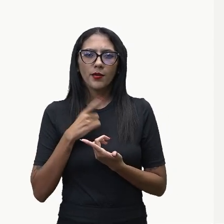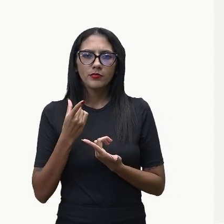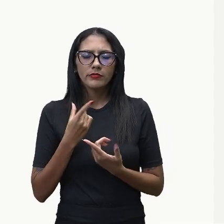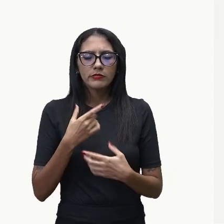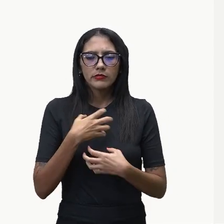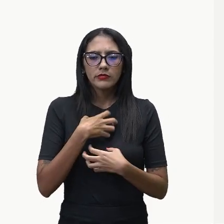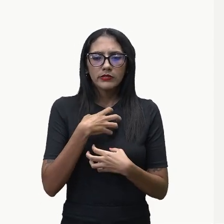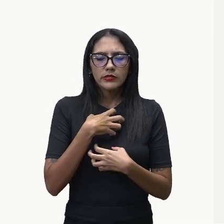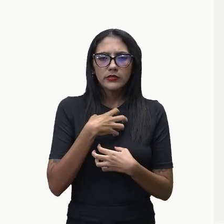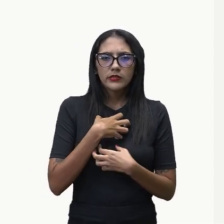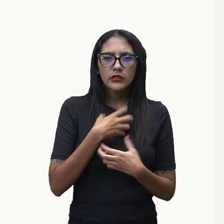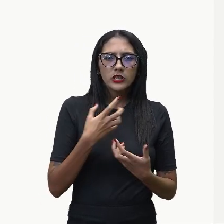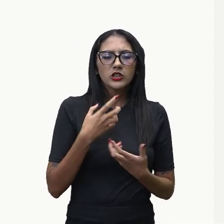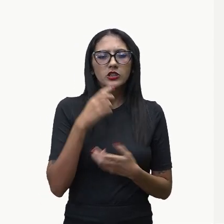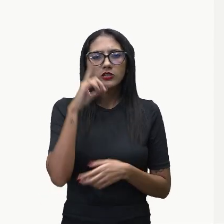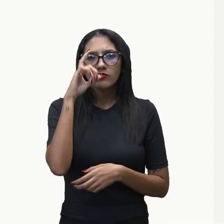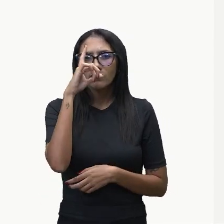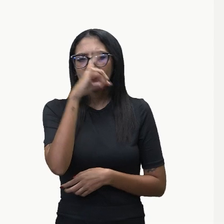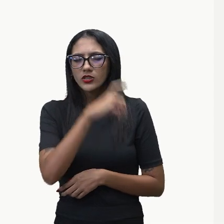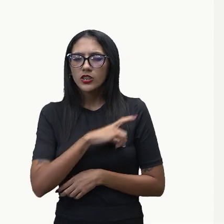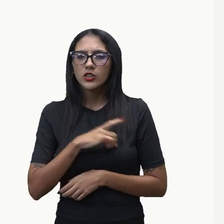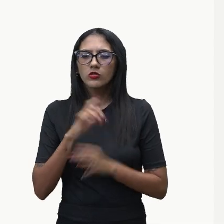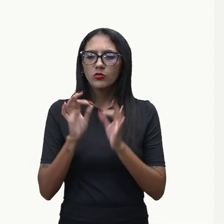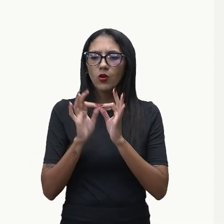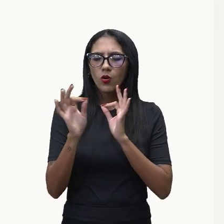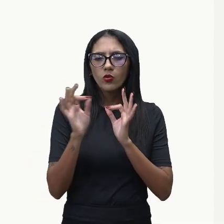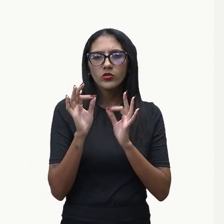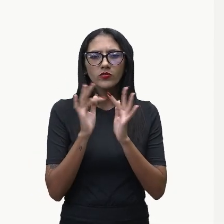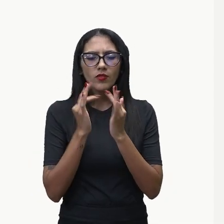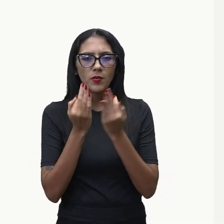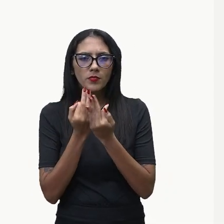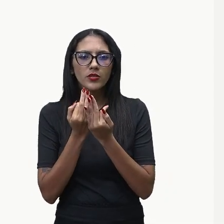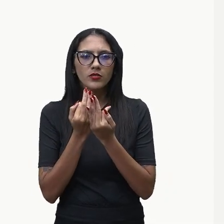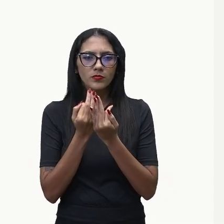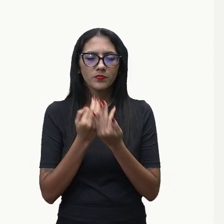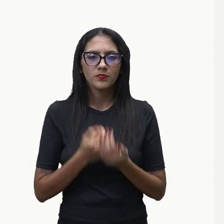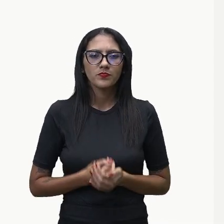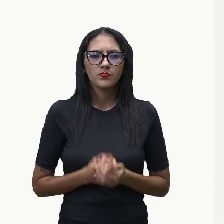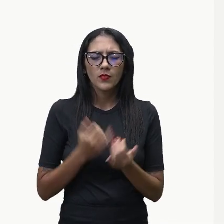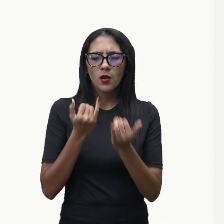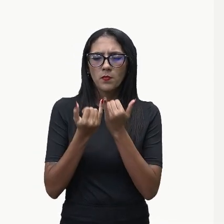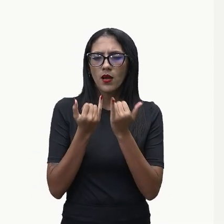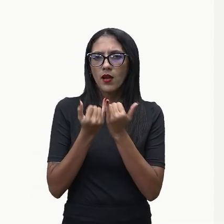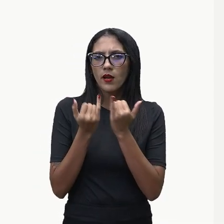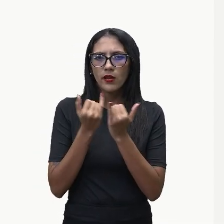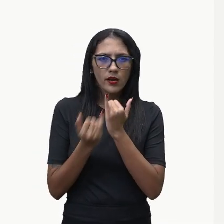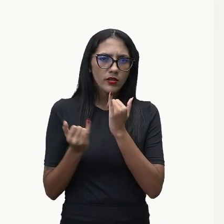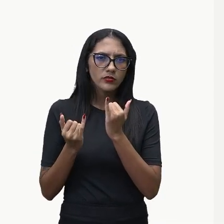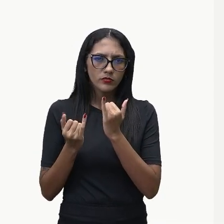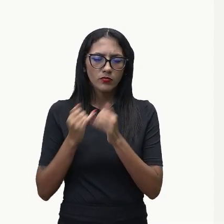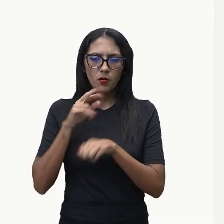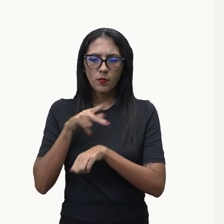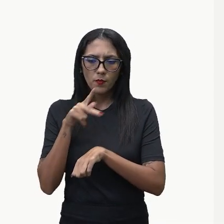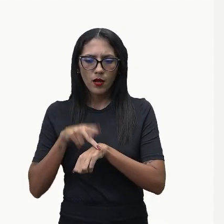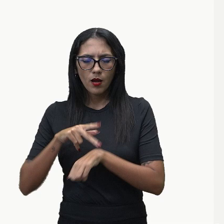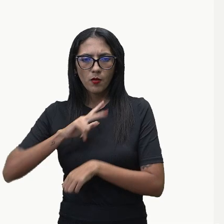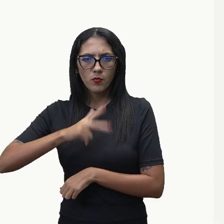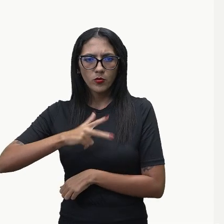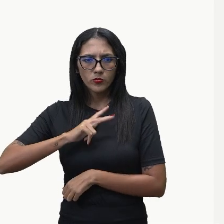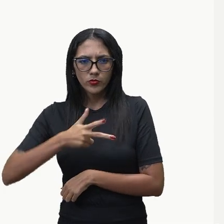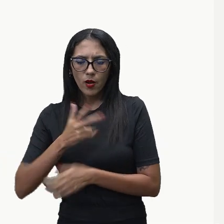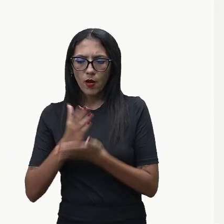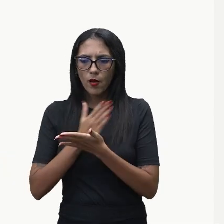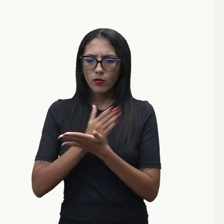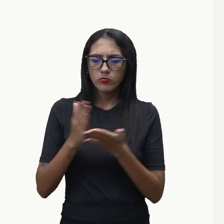fizeram sacrifícios exatamente para alcançar a glória, assim como o povo português, que teve que fazer diversos sacrifícios